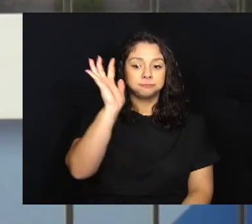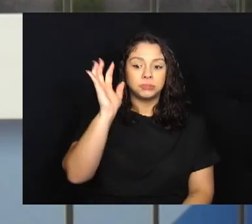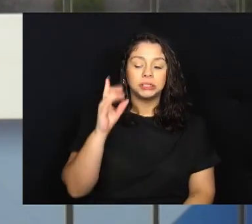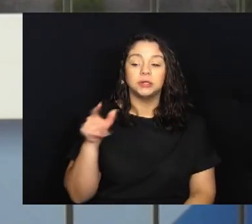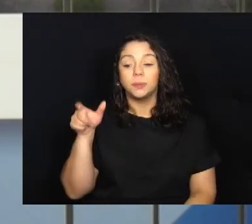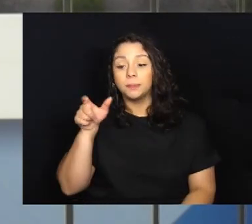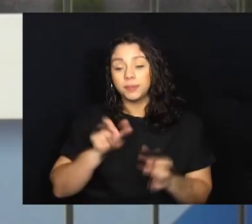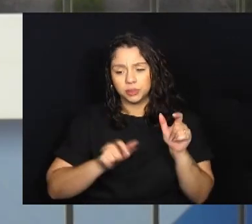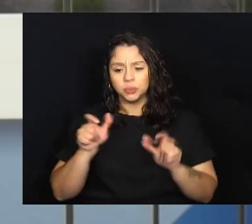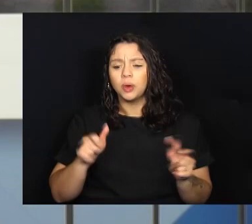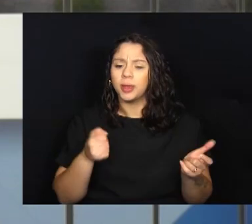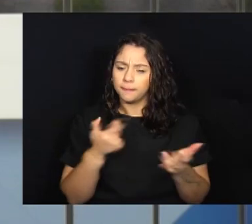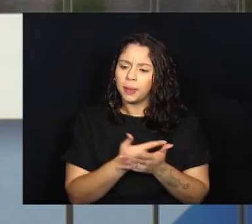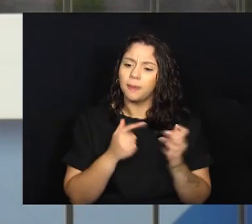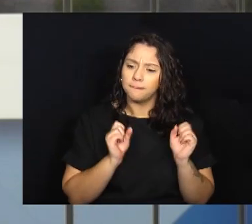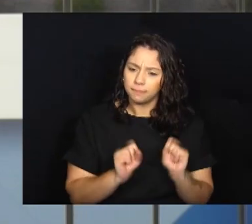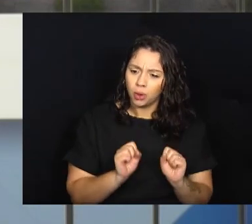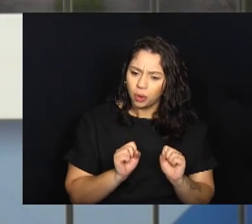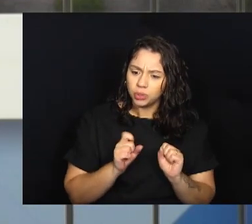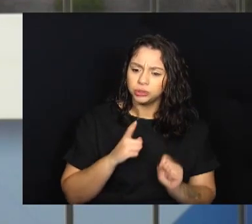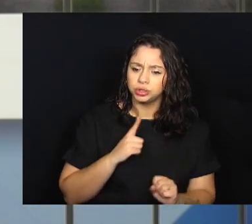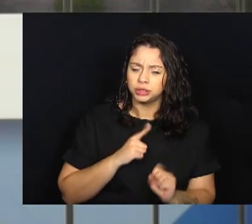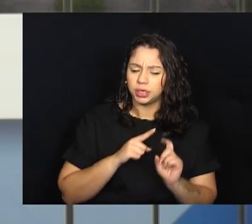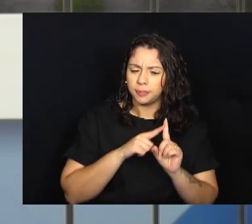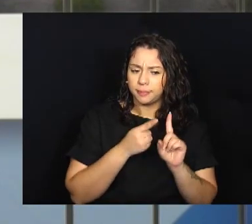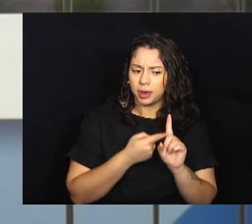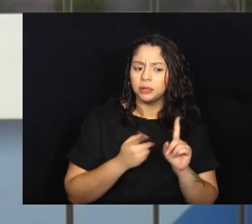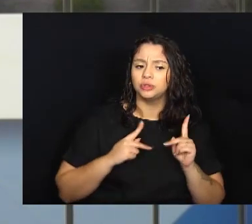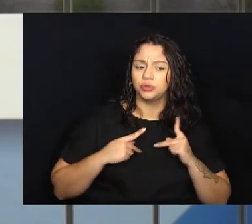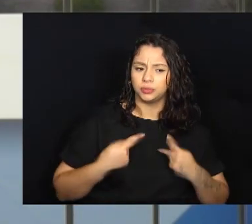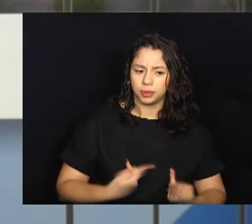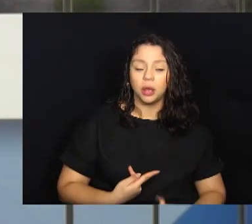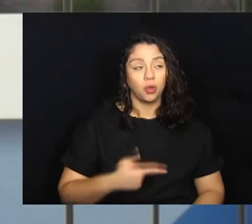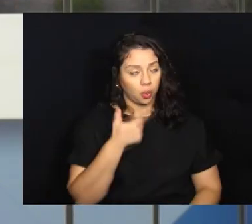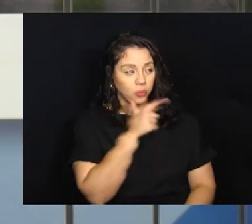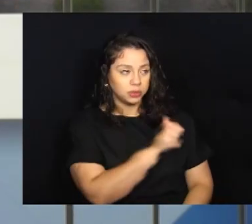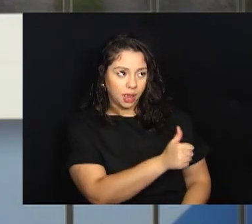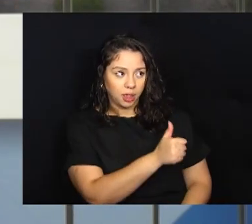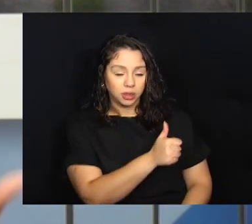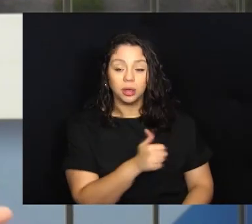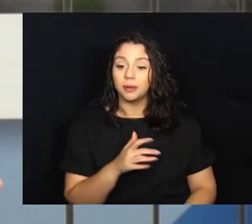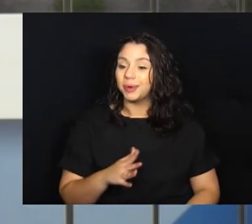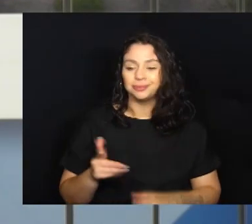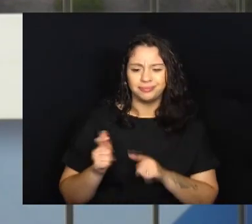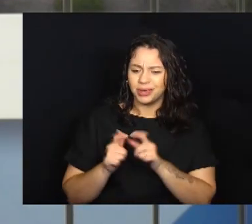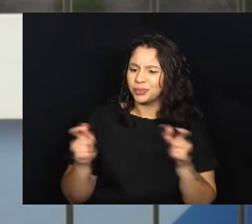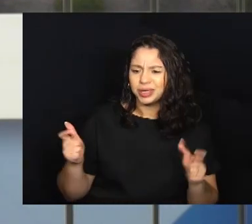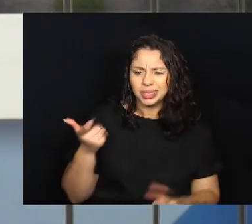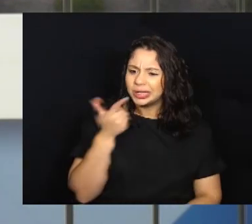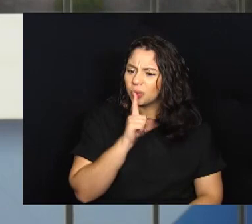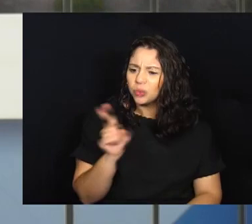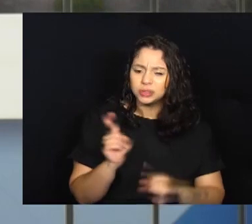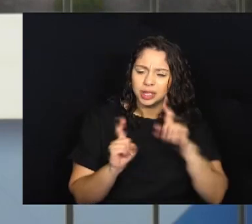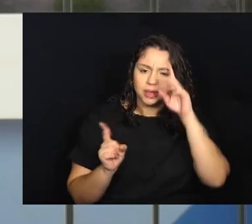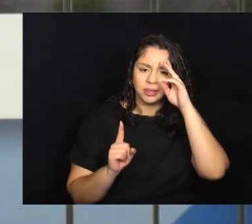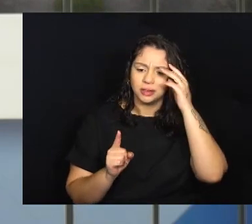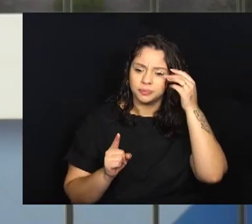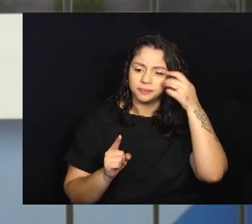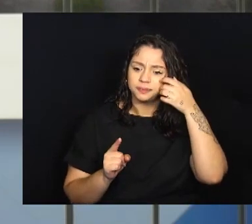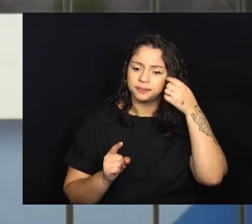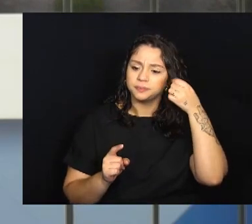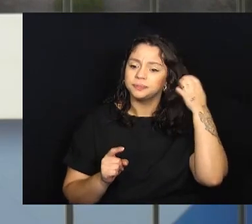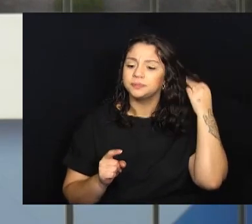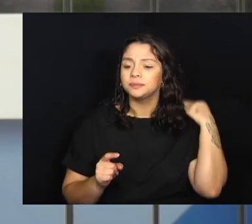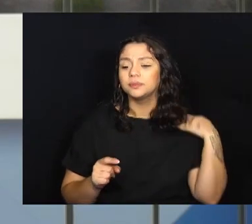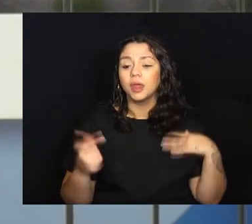podem pagar por um parto com parto humanizado, conseguem. Mas a grande maioria das pessoas não conseguem. Então, eu entendo que